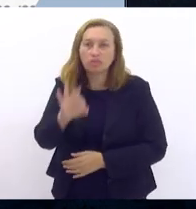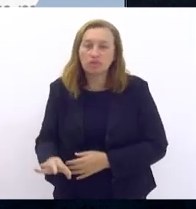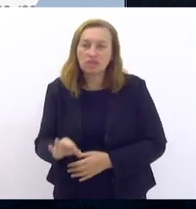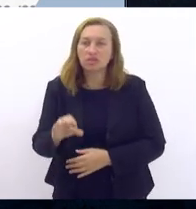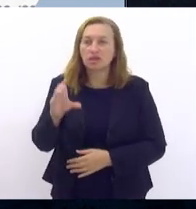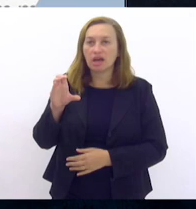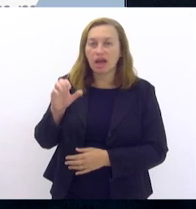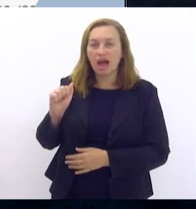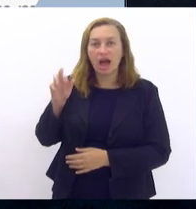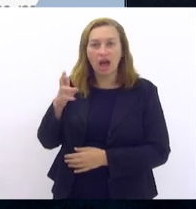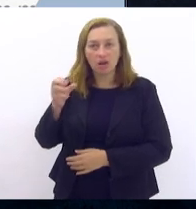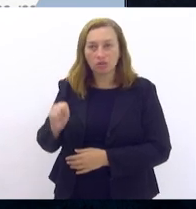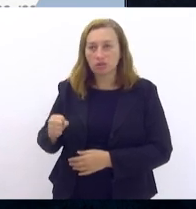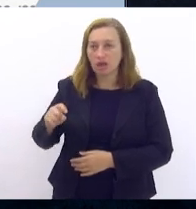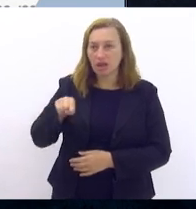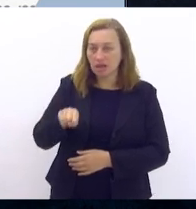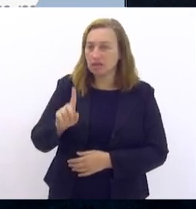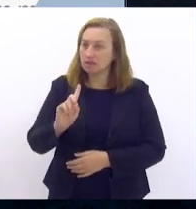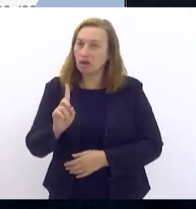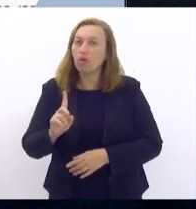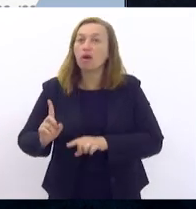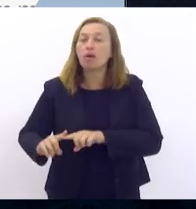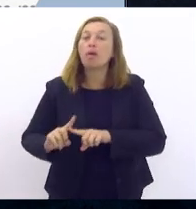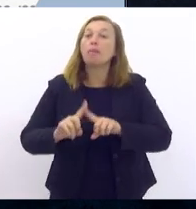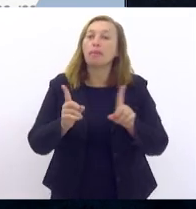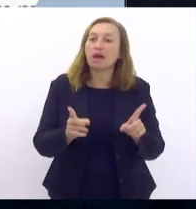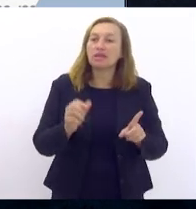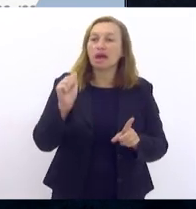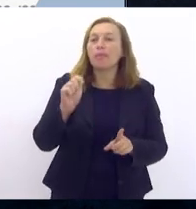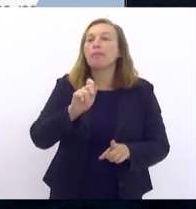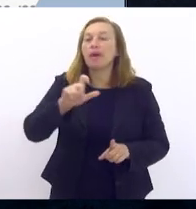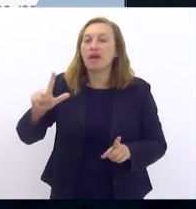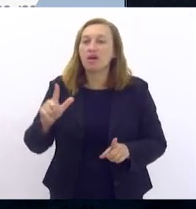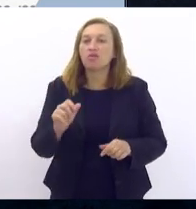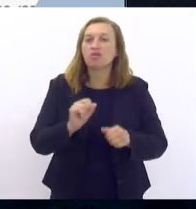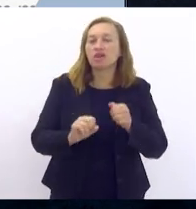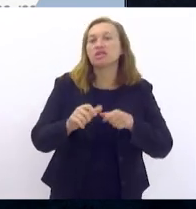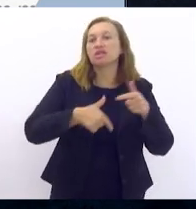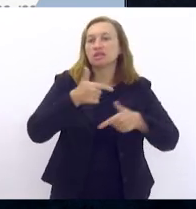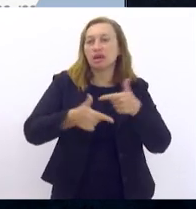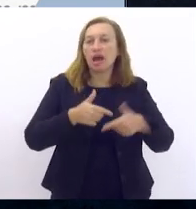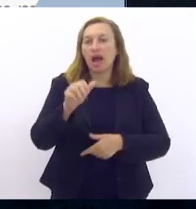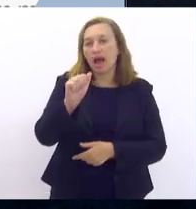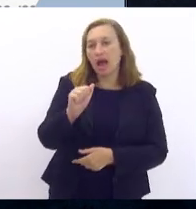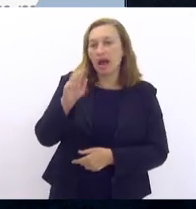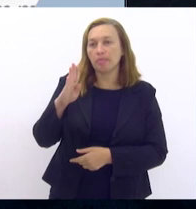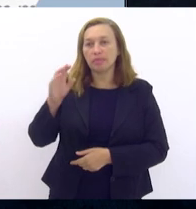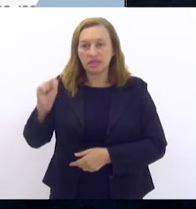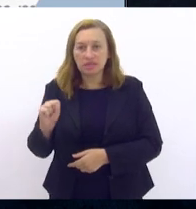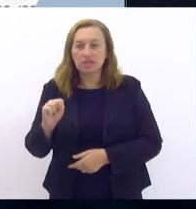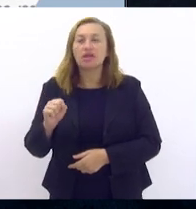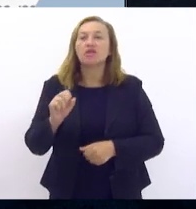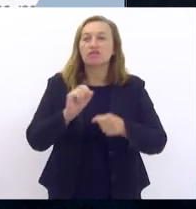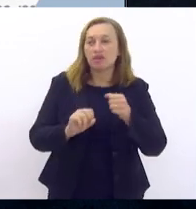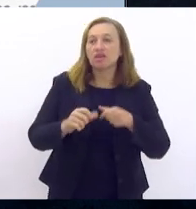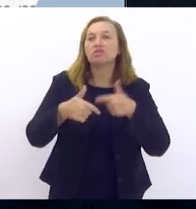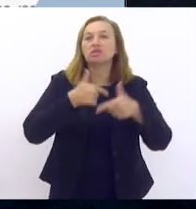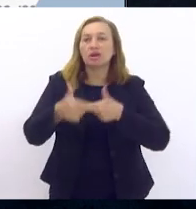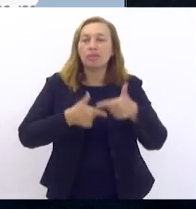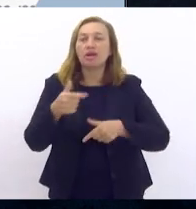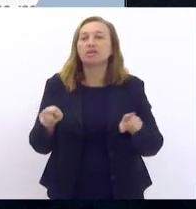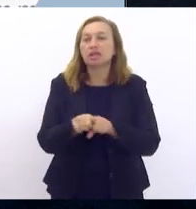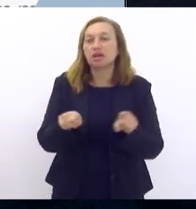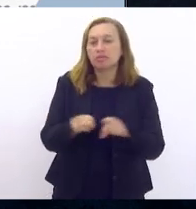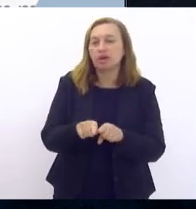não tá aqui mas o Abreu pela aquela época fez esse trabalho aabis fez sabes Brasil e o sempre